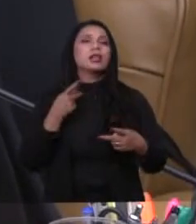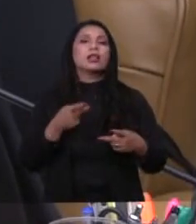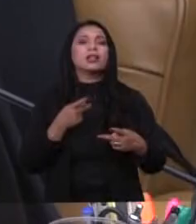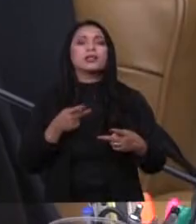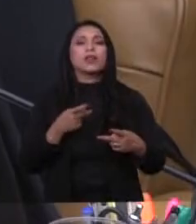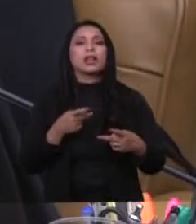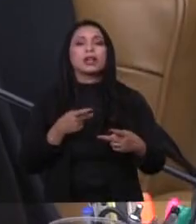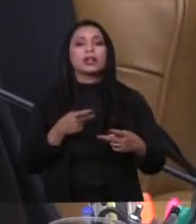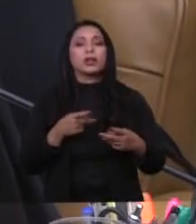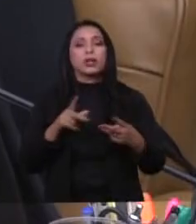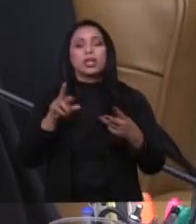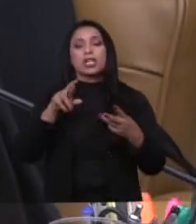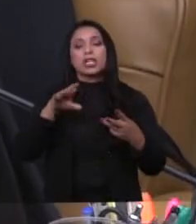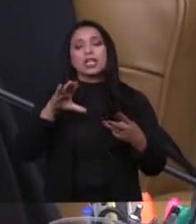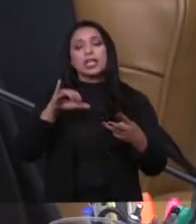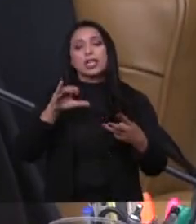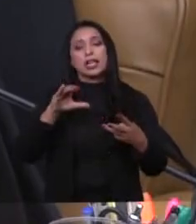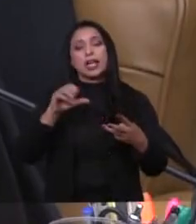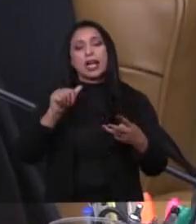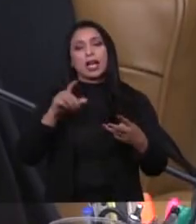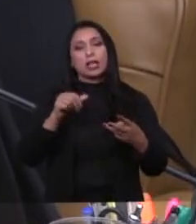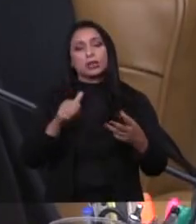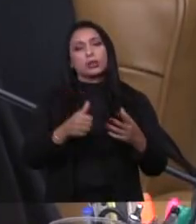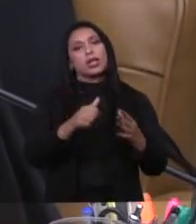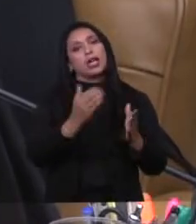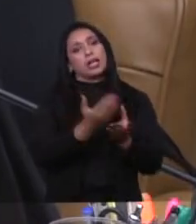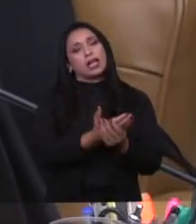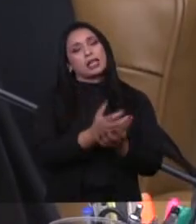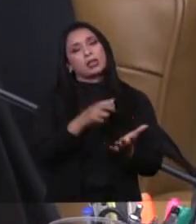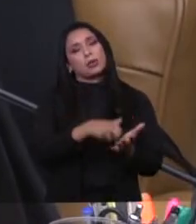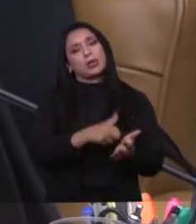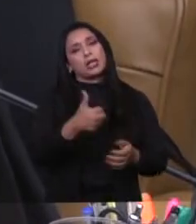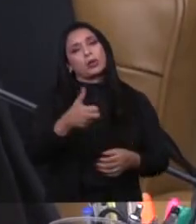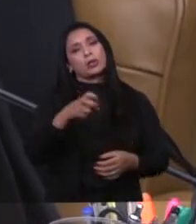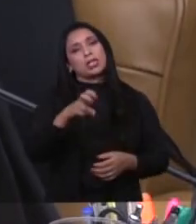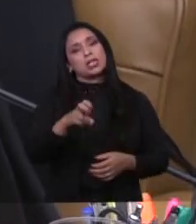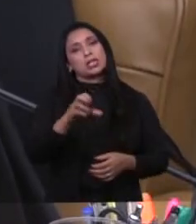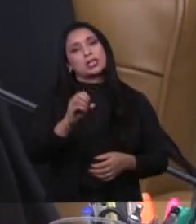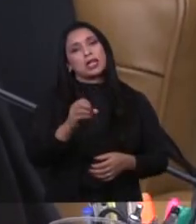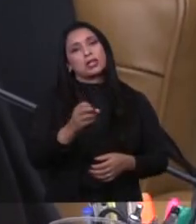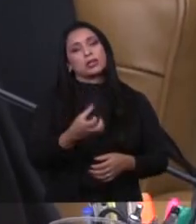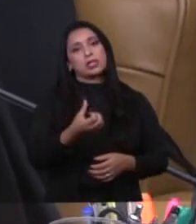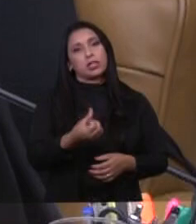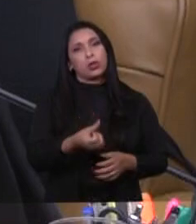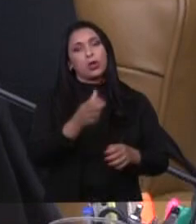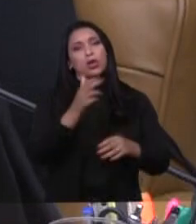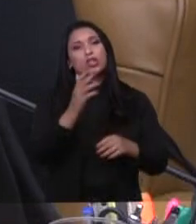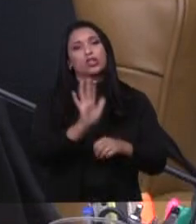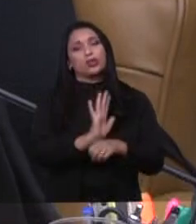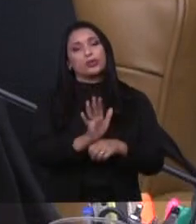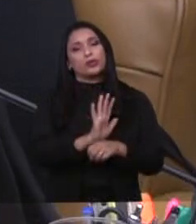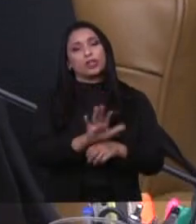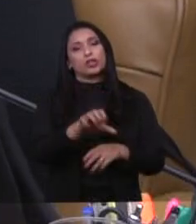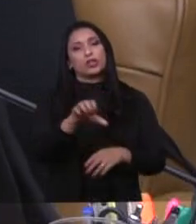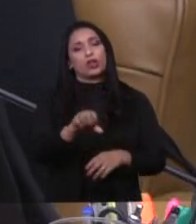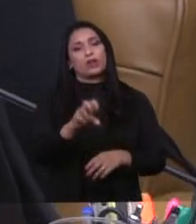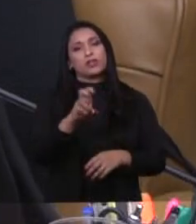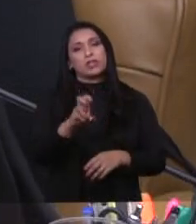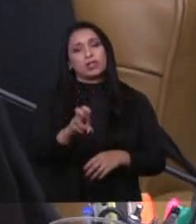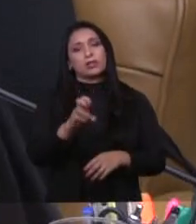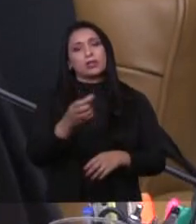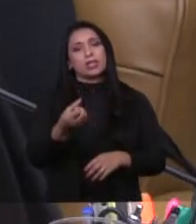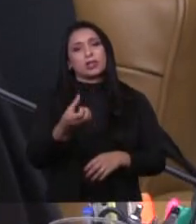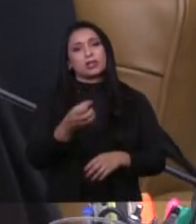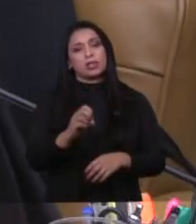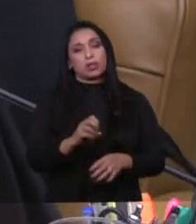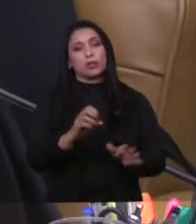de Ricardo Ziegler na ação penal 1505 e o vídeo do EDOC 95 da ação penal